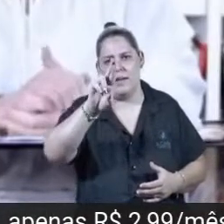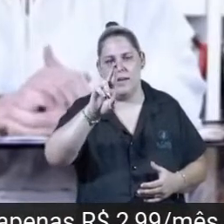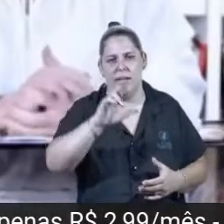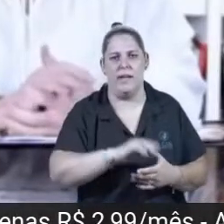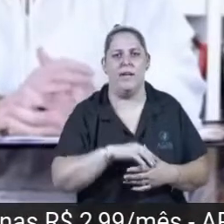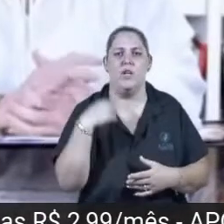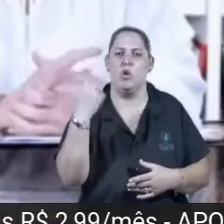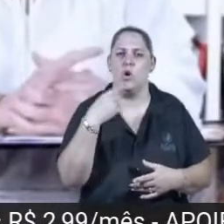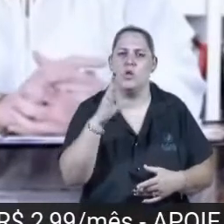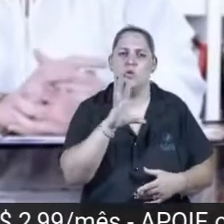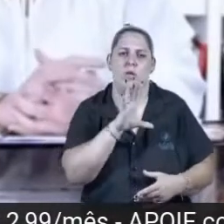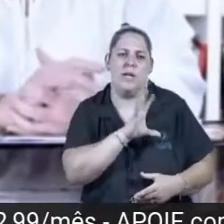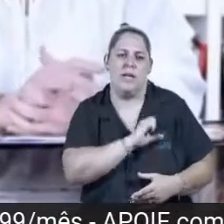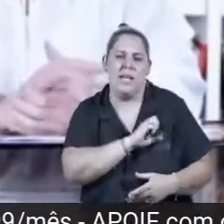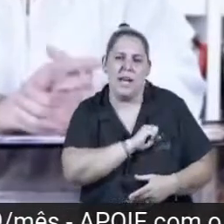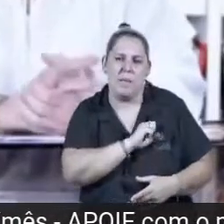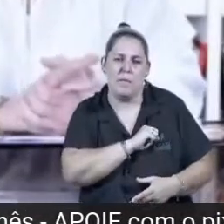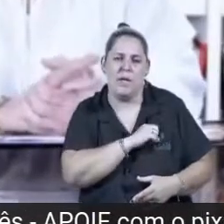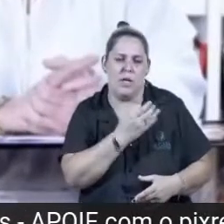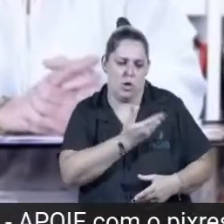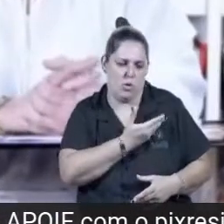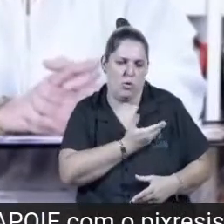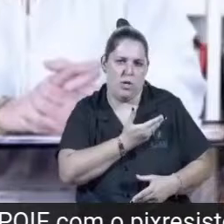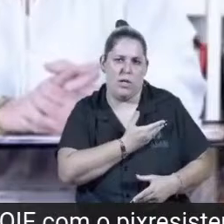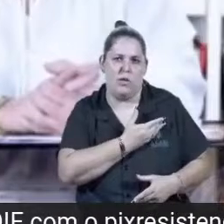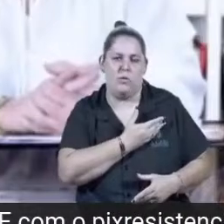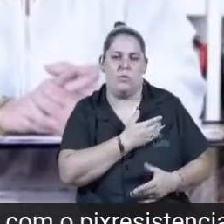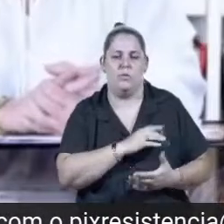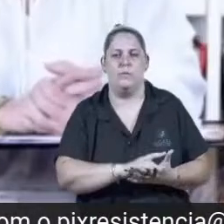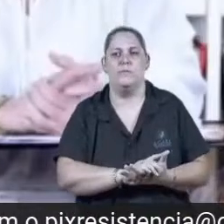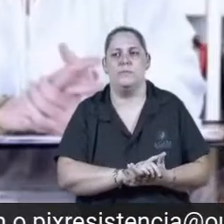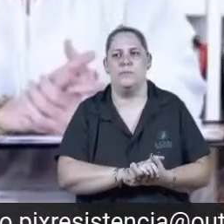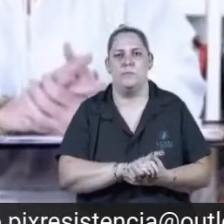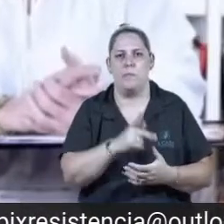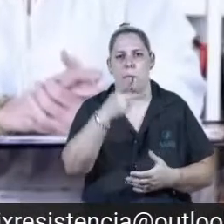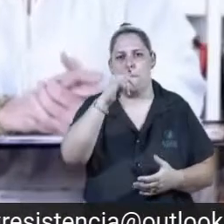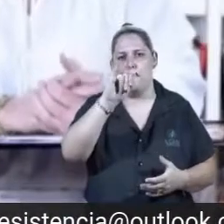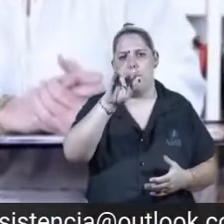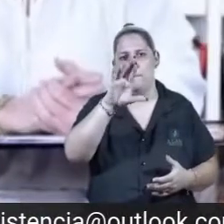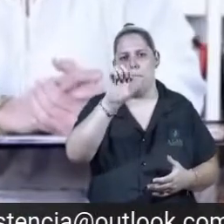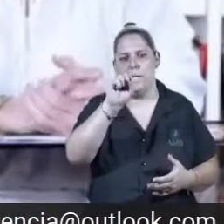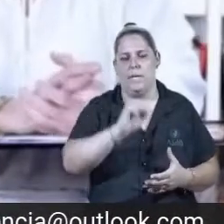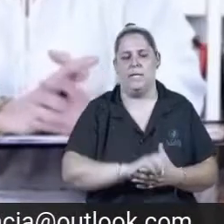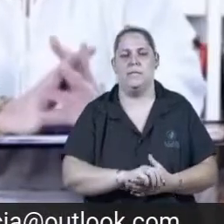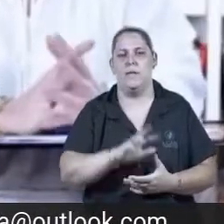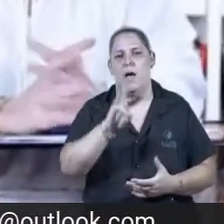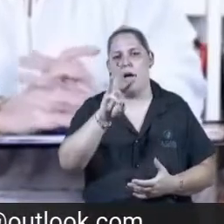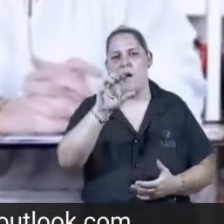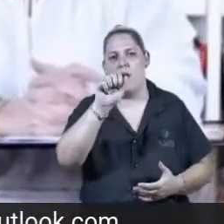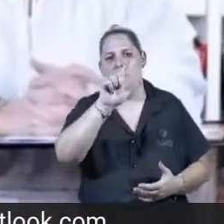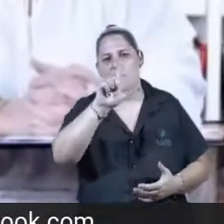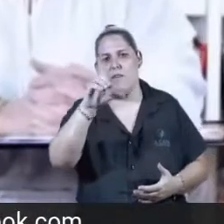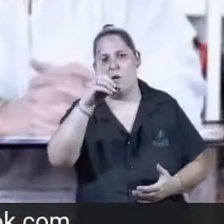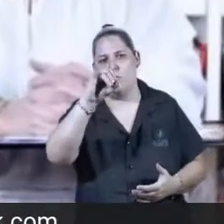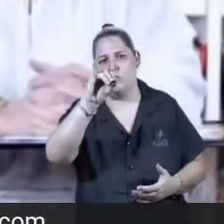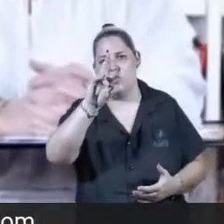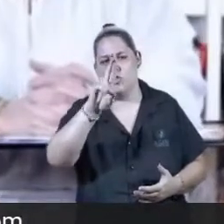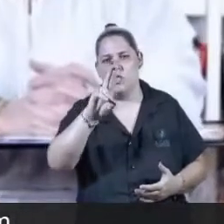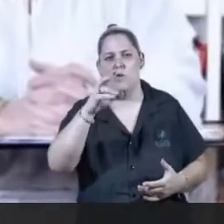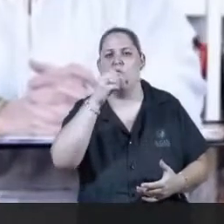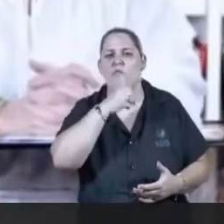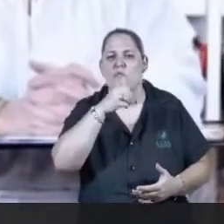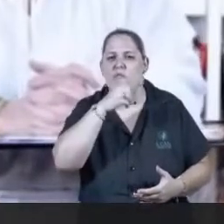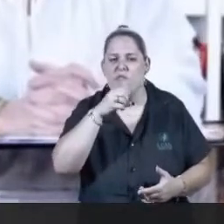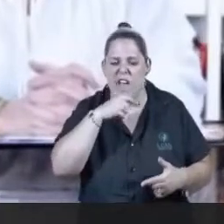federal, Valdir Pires, quando ele entrou no PT. O Valdir foi um velho militante